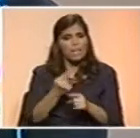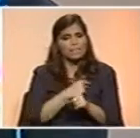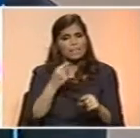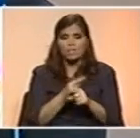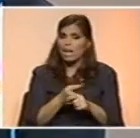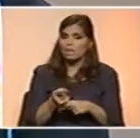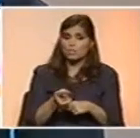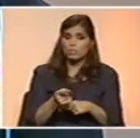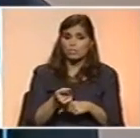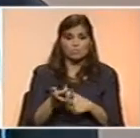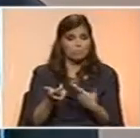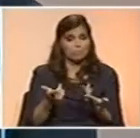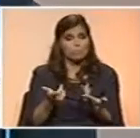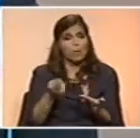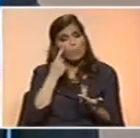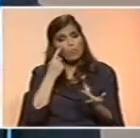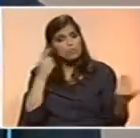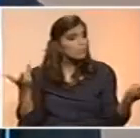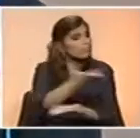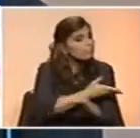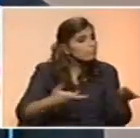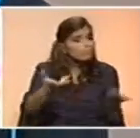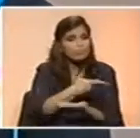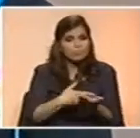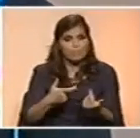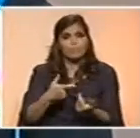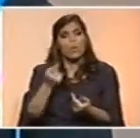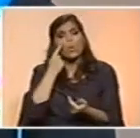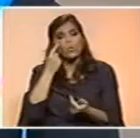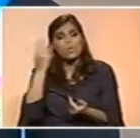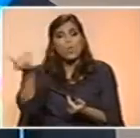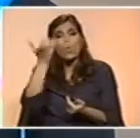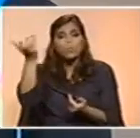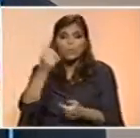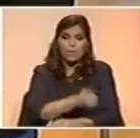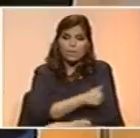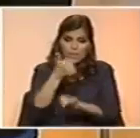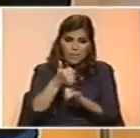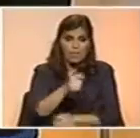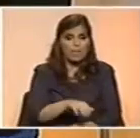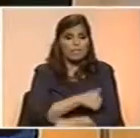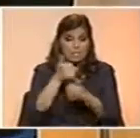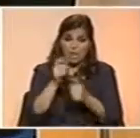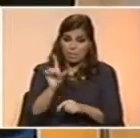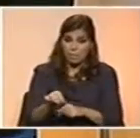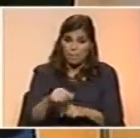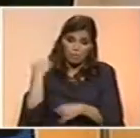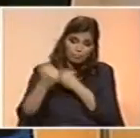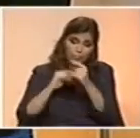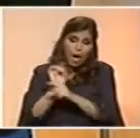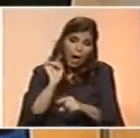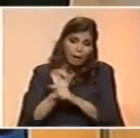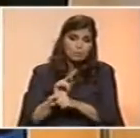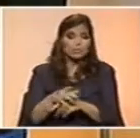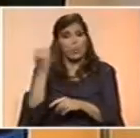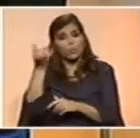Rally, para eles conhecerem uns aos outros. Conhecerem a cultura conhecerem da cidade, conhecerem a cidade, as tradições da